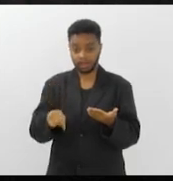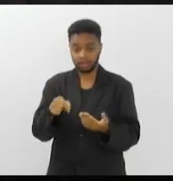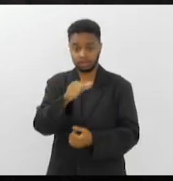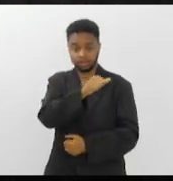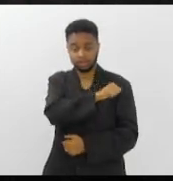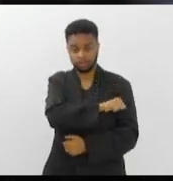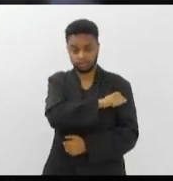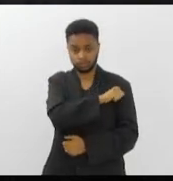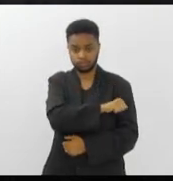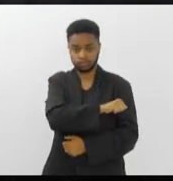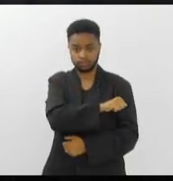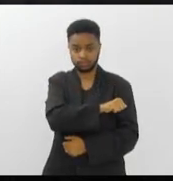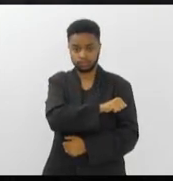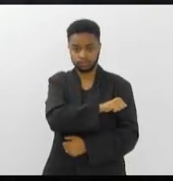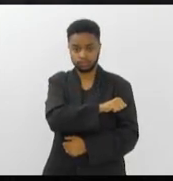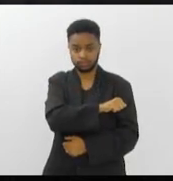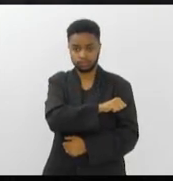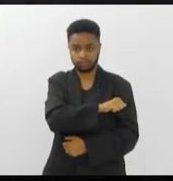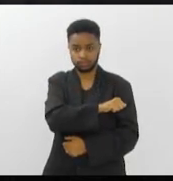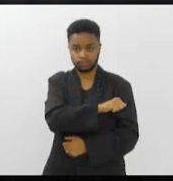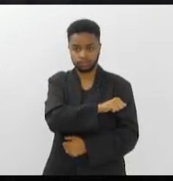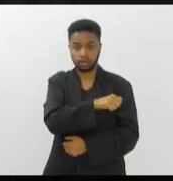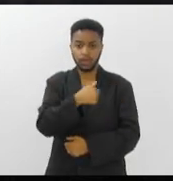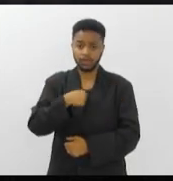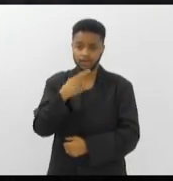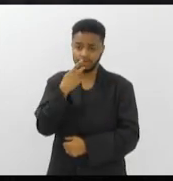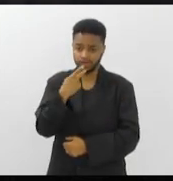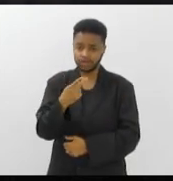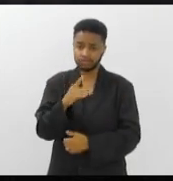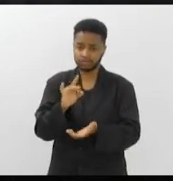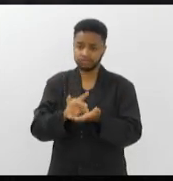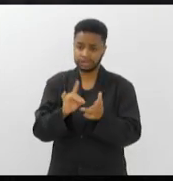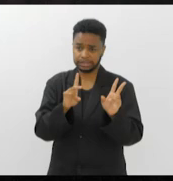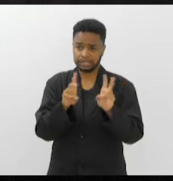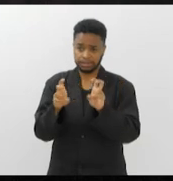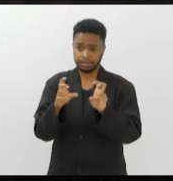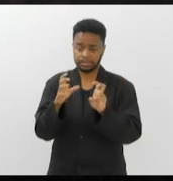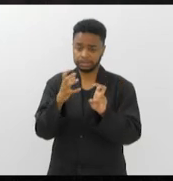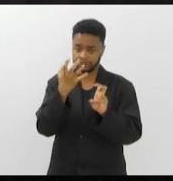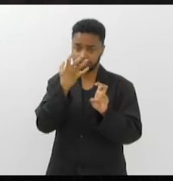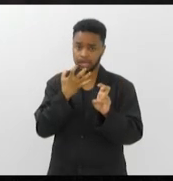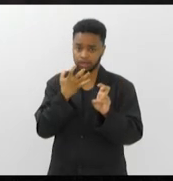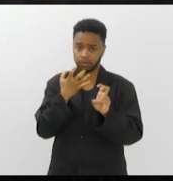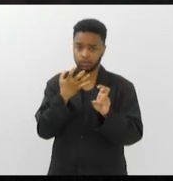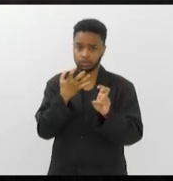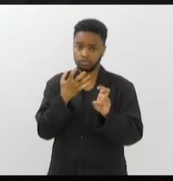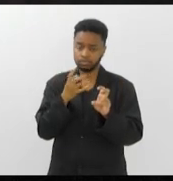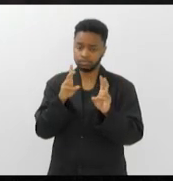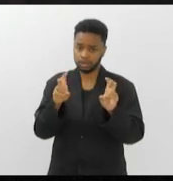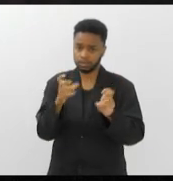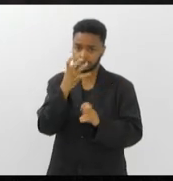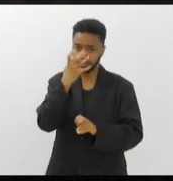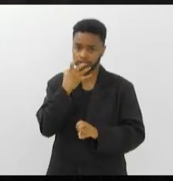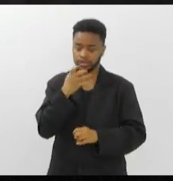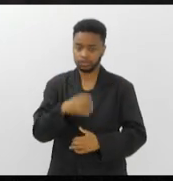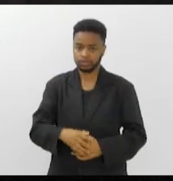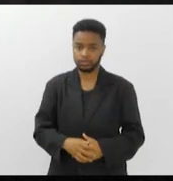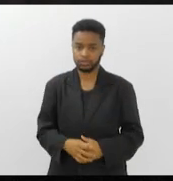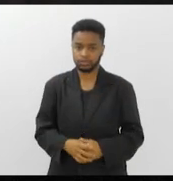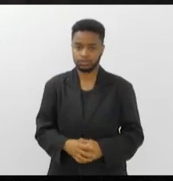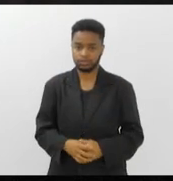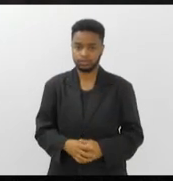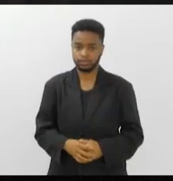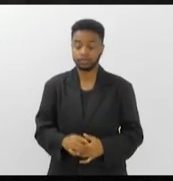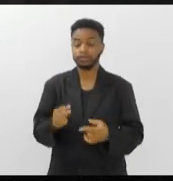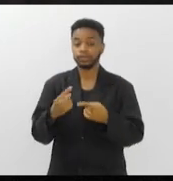Janeiro, que isso aqui que eu estou falando é uma coisa muito séria. É uma coisa muito séria.